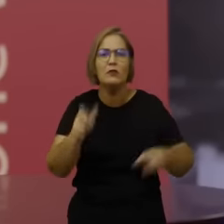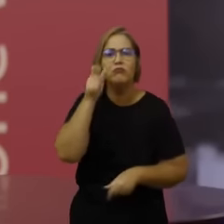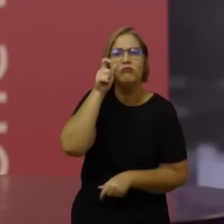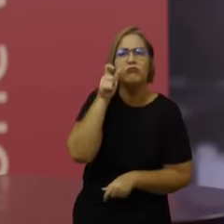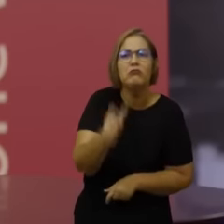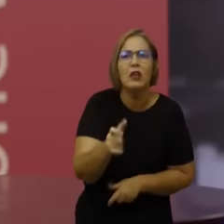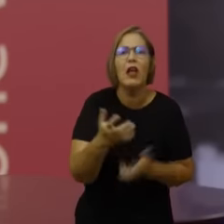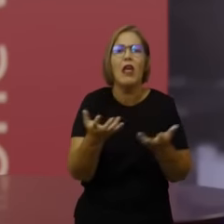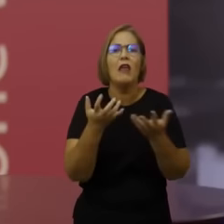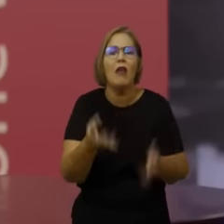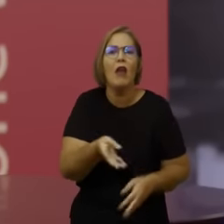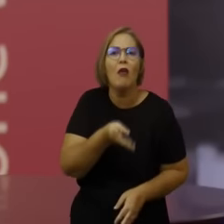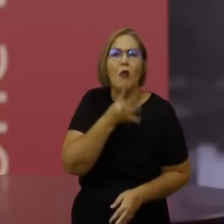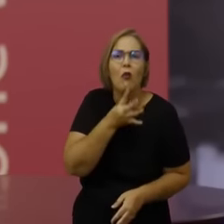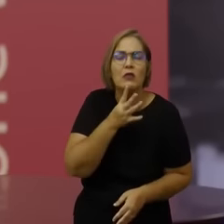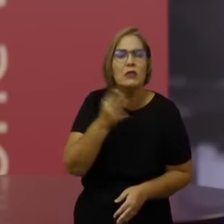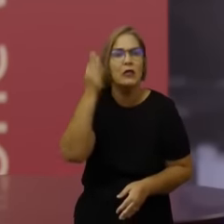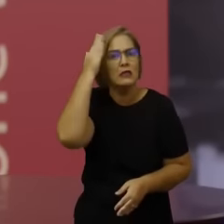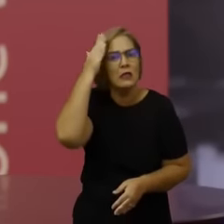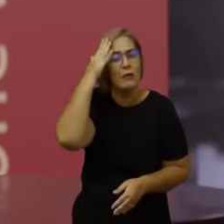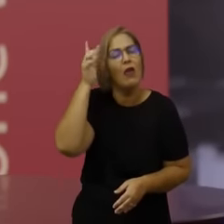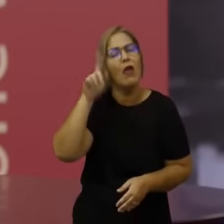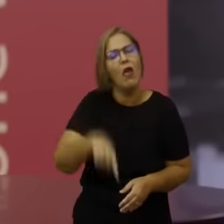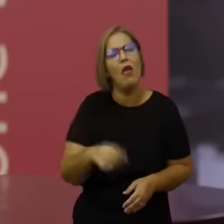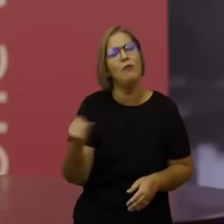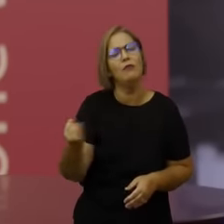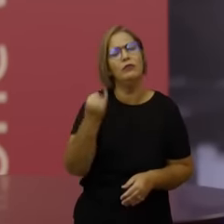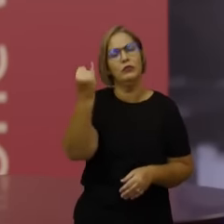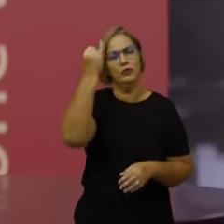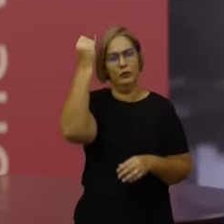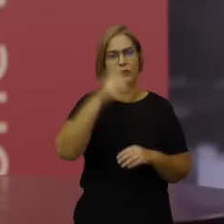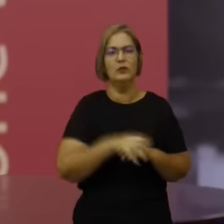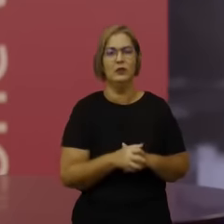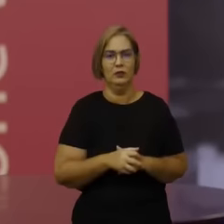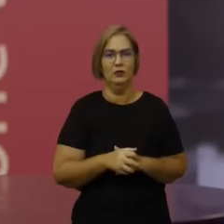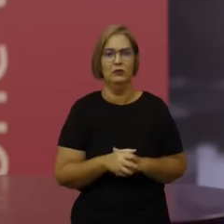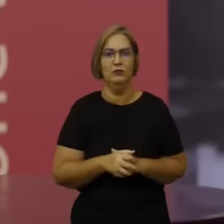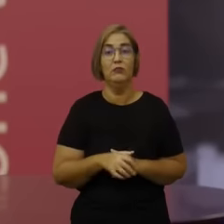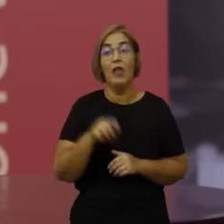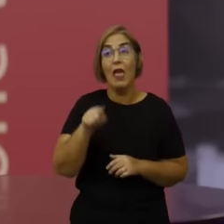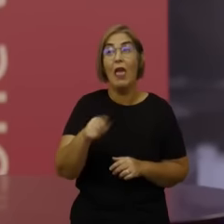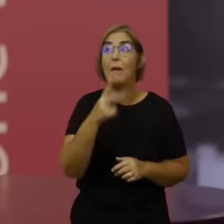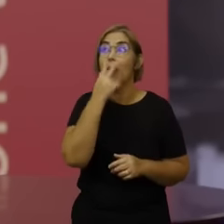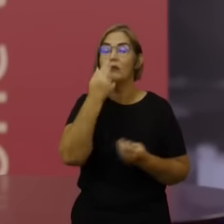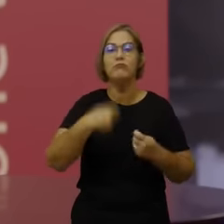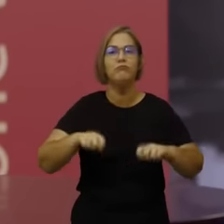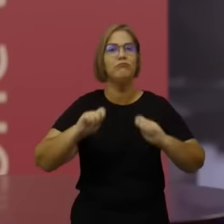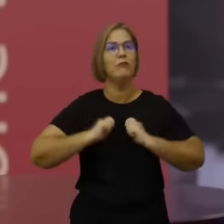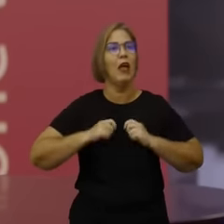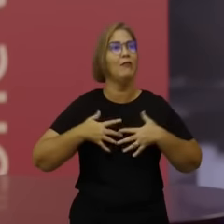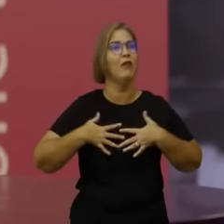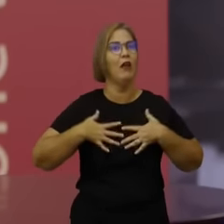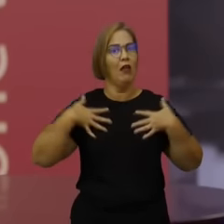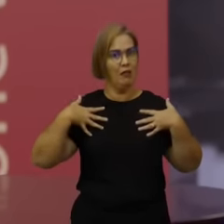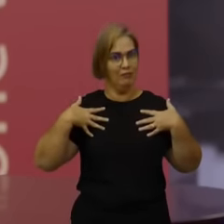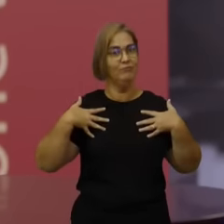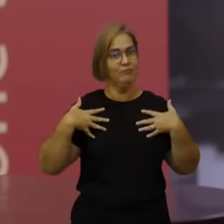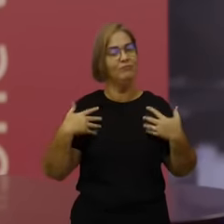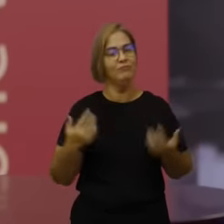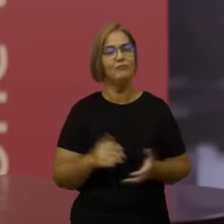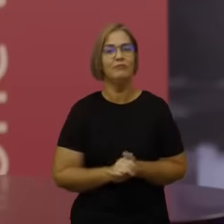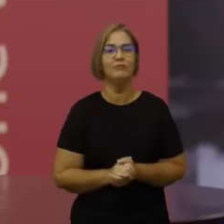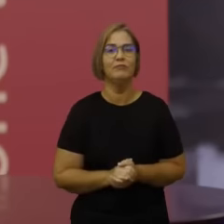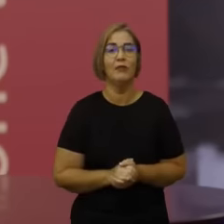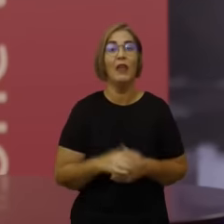conhecer isso é uma coisa muito estimulante, é uma coisa muito gratificante e sobretudo prazerosa.